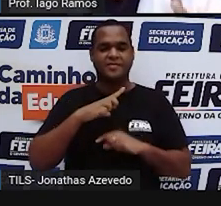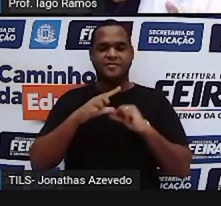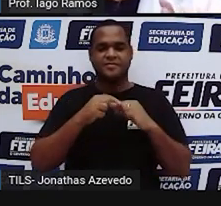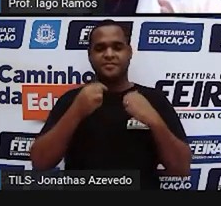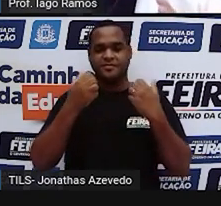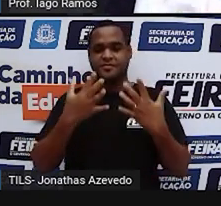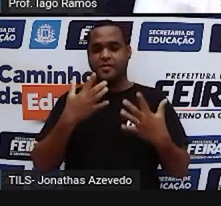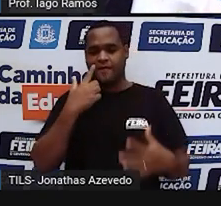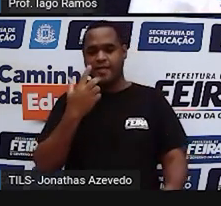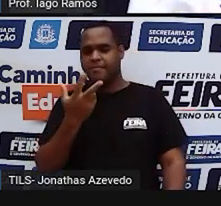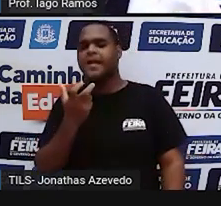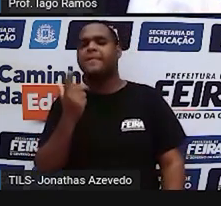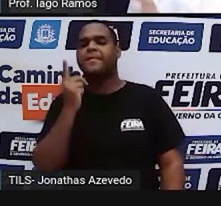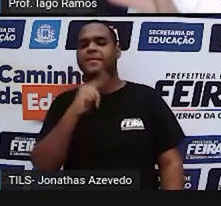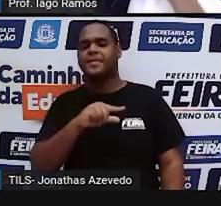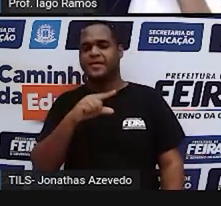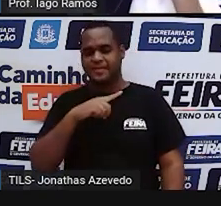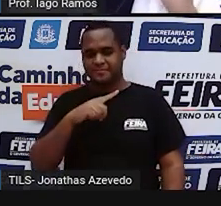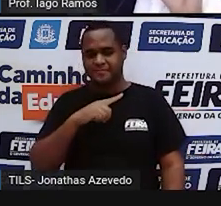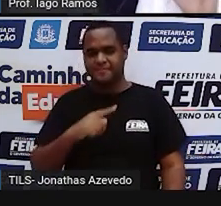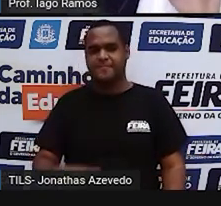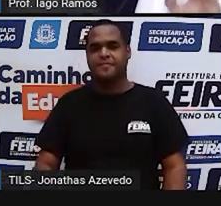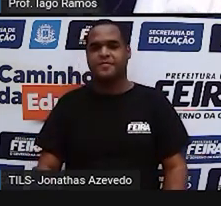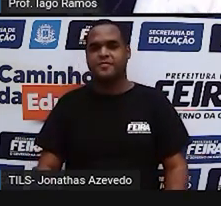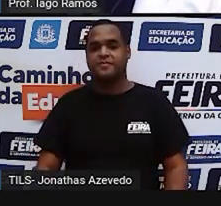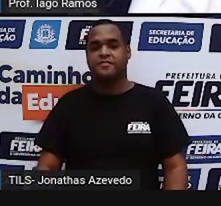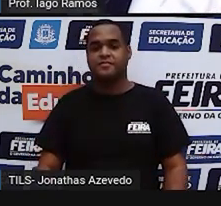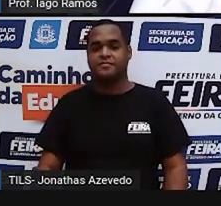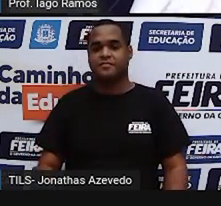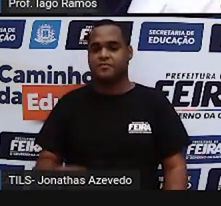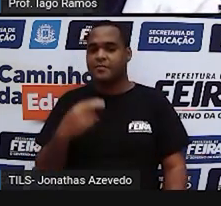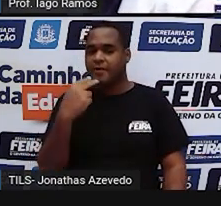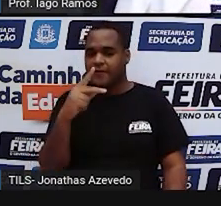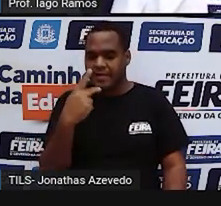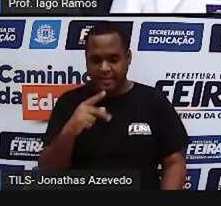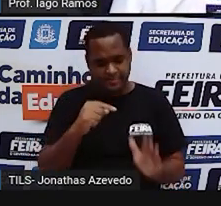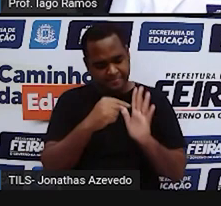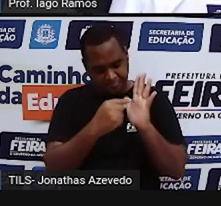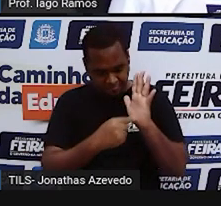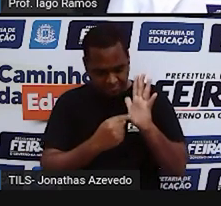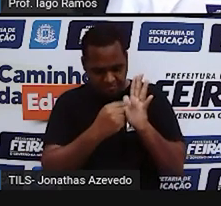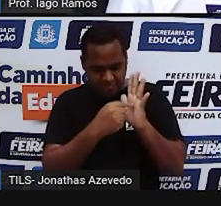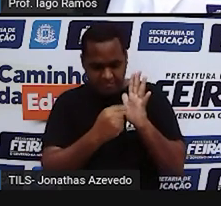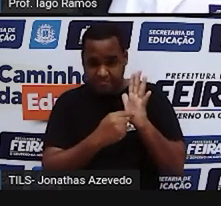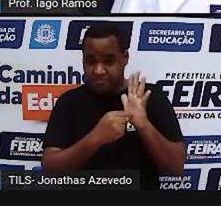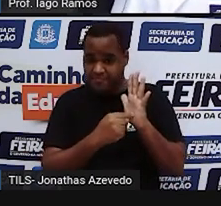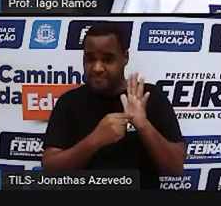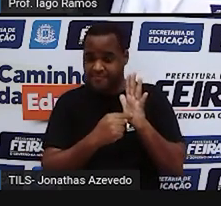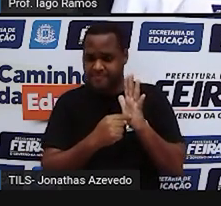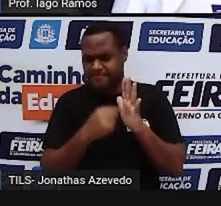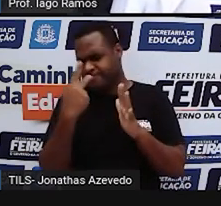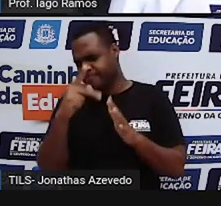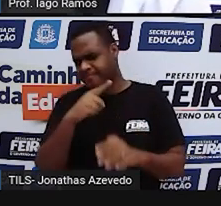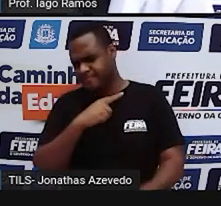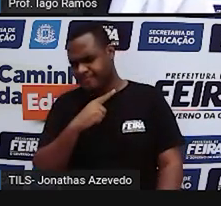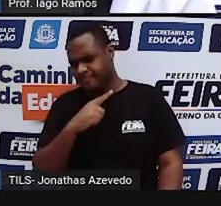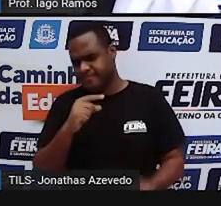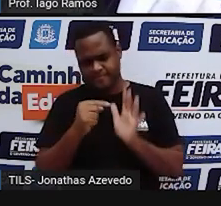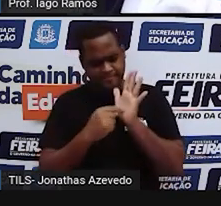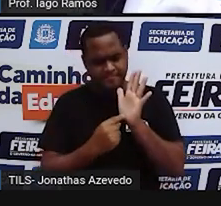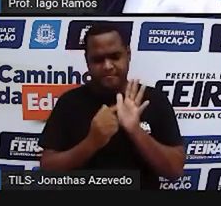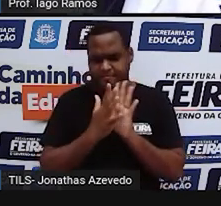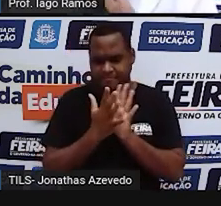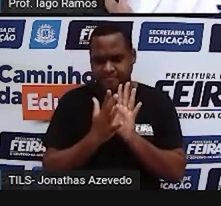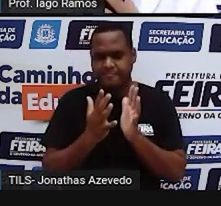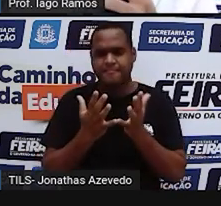você vai ver que é possível na calculadora aí certo o que você tá irmãos